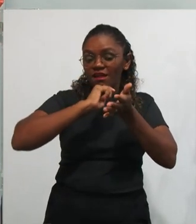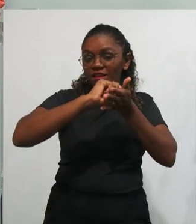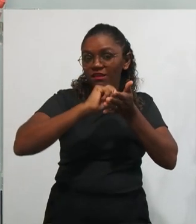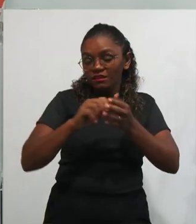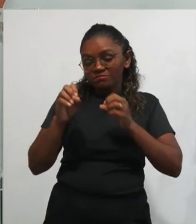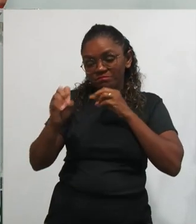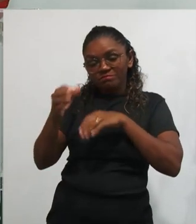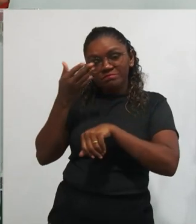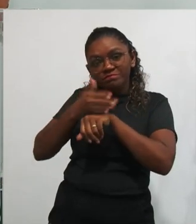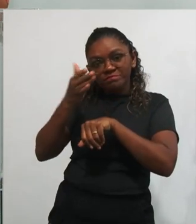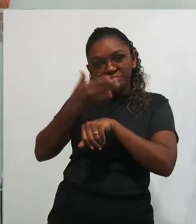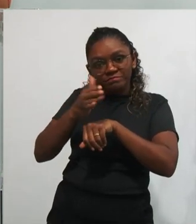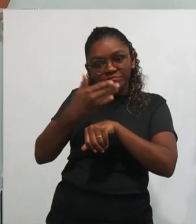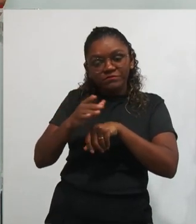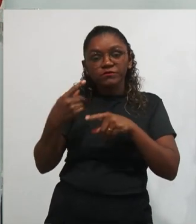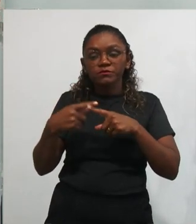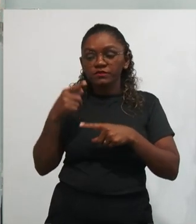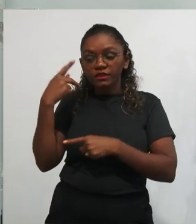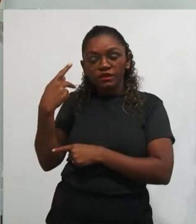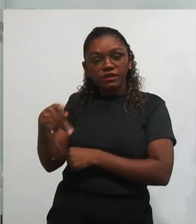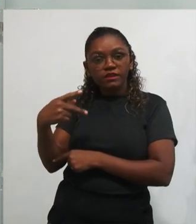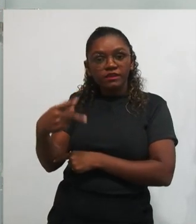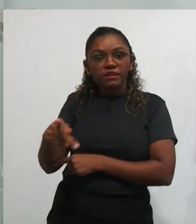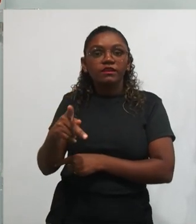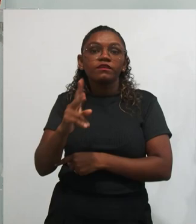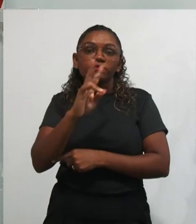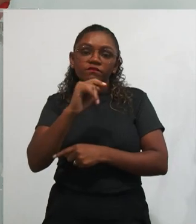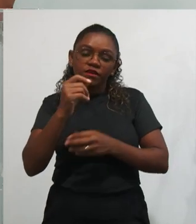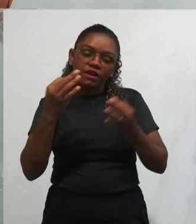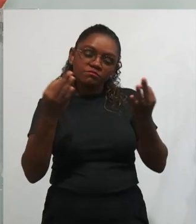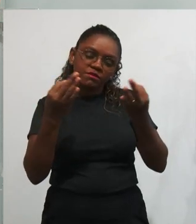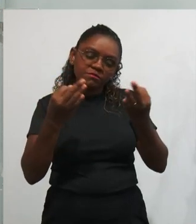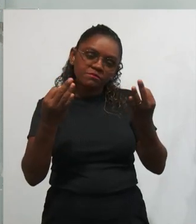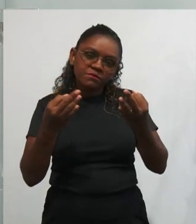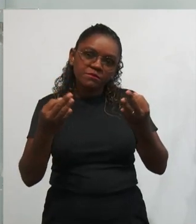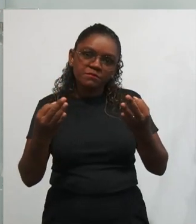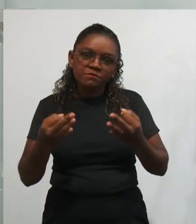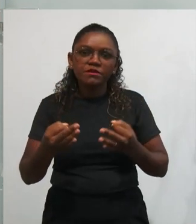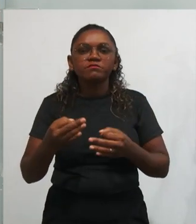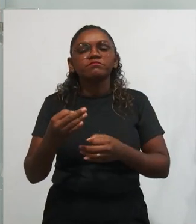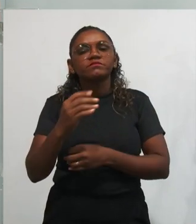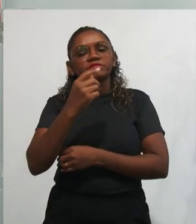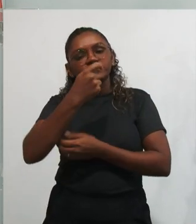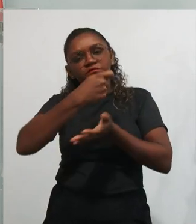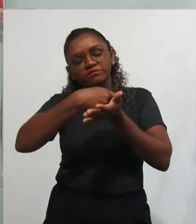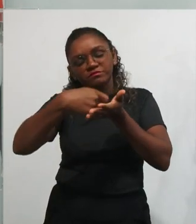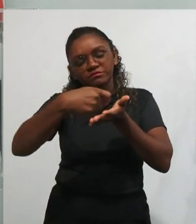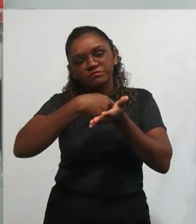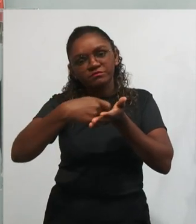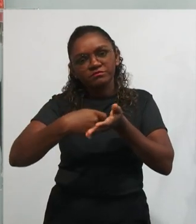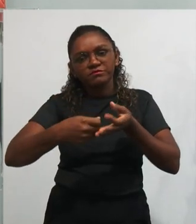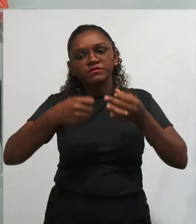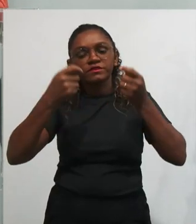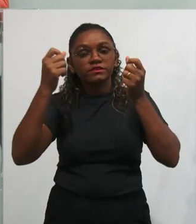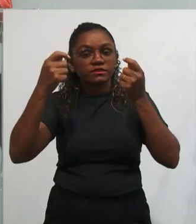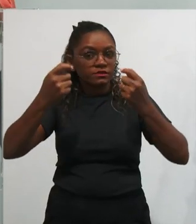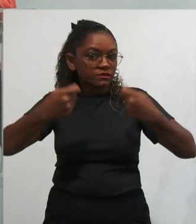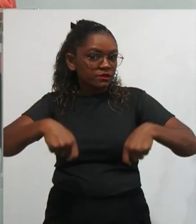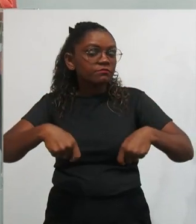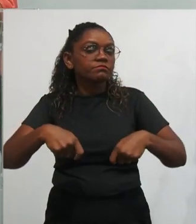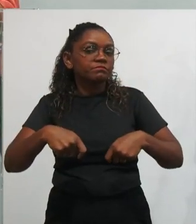habilidade da psicomotricidade do refino Da ampliação e a sistematização da escrita permaneça porque ela